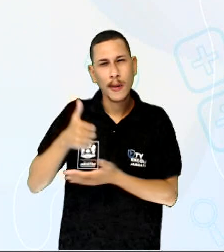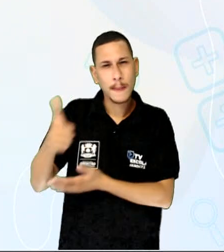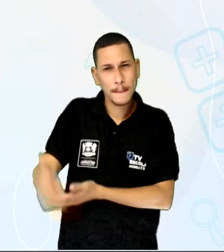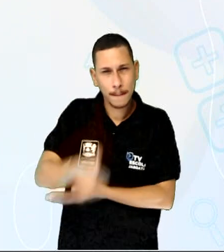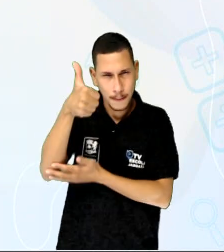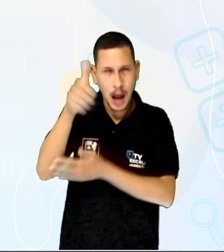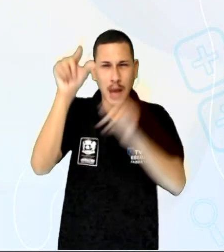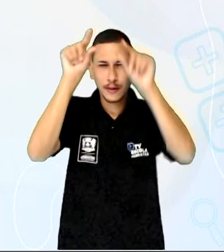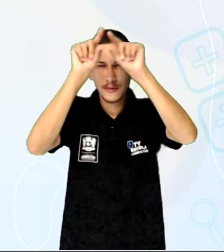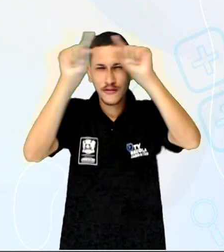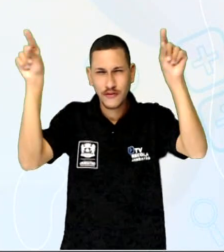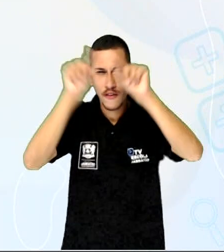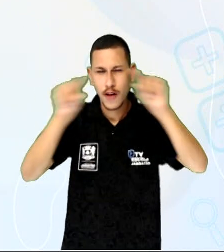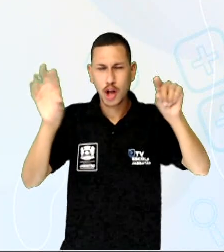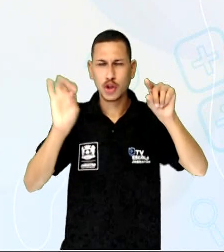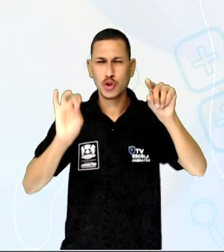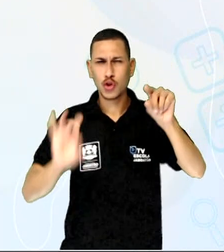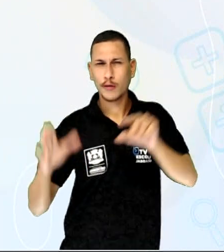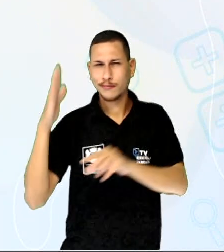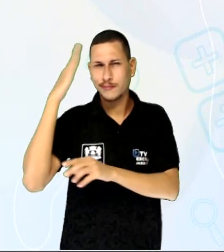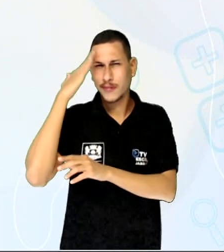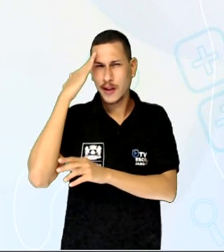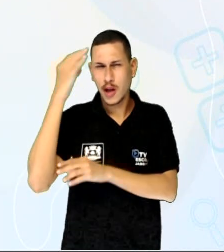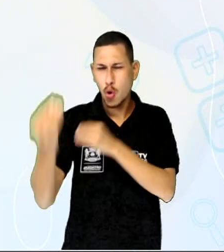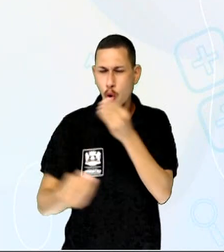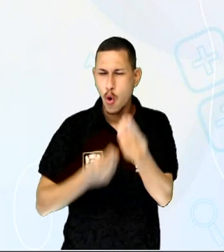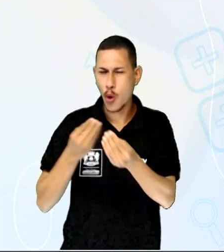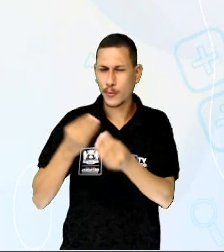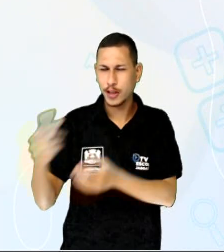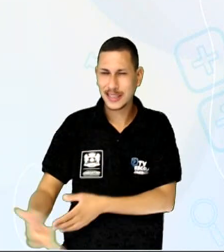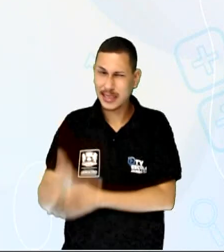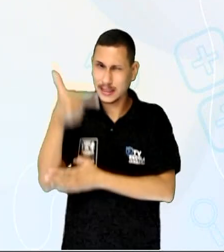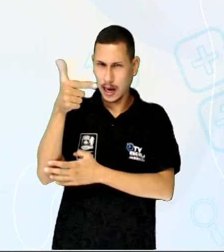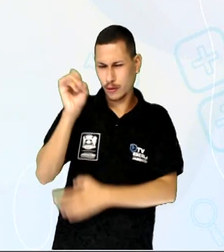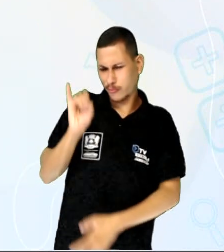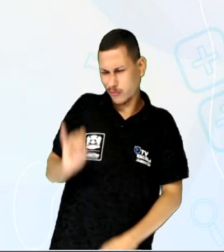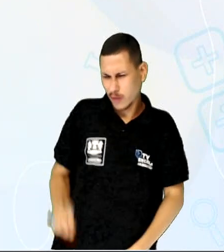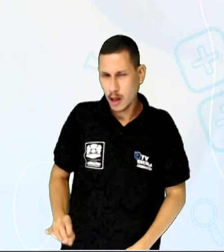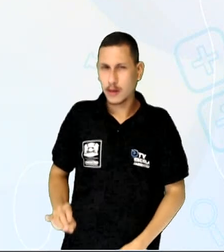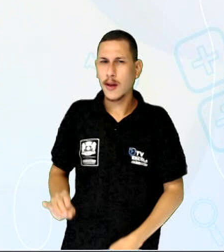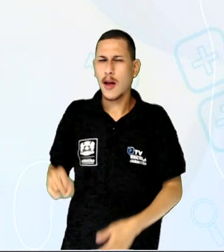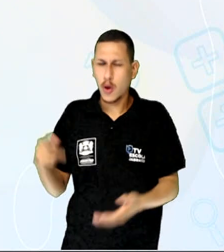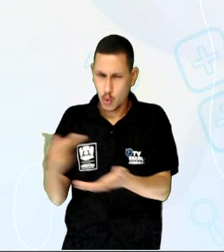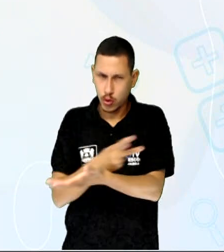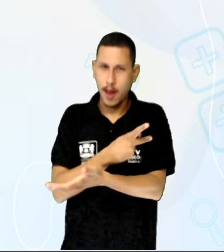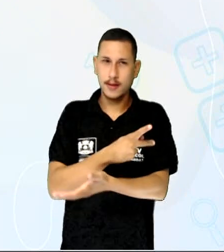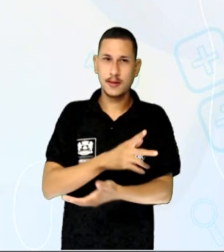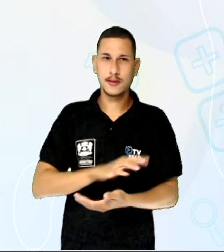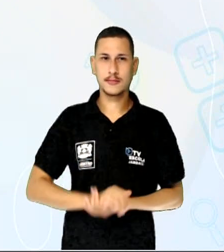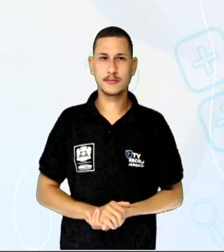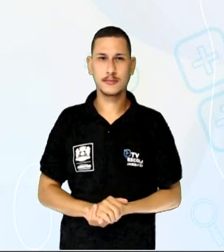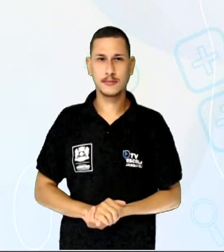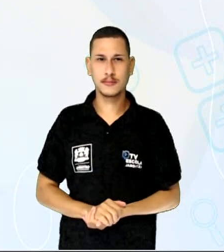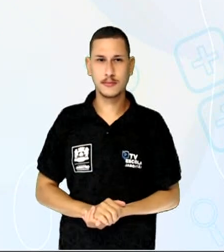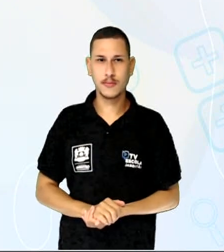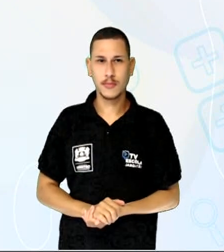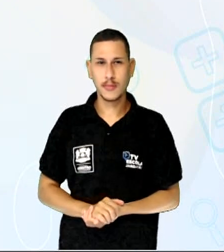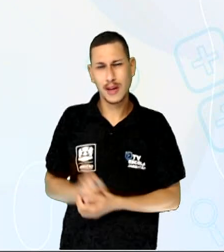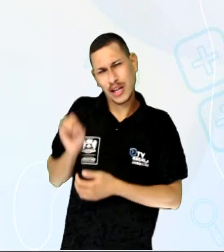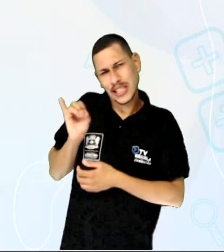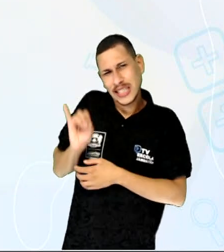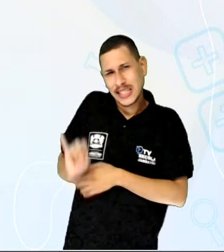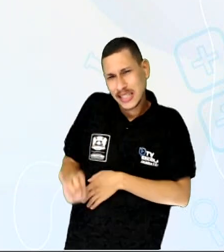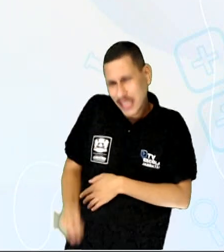sentença só para vocês entenderem como é que essa second conditional ela funciona. If I had